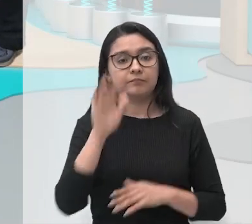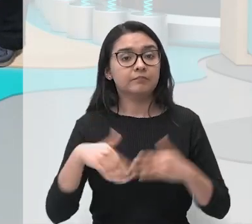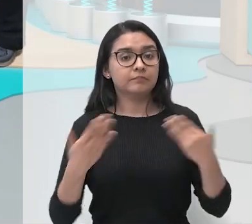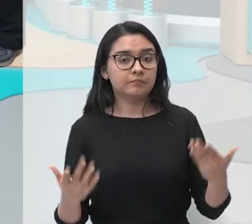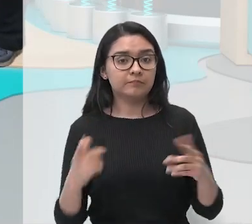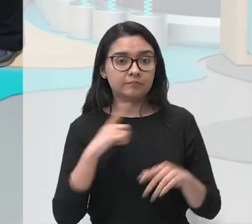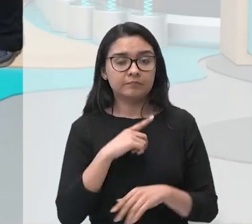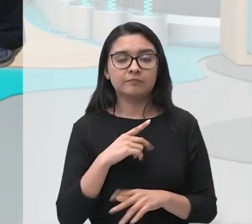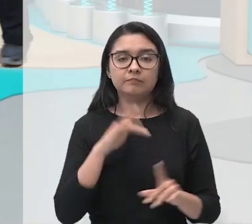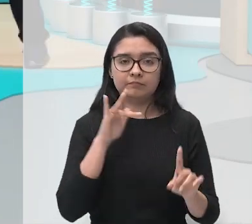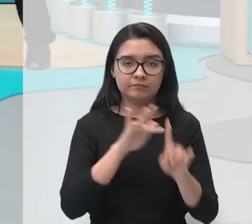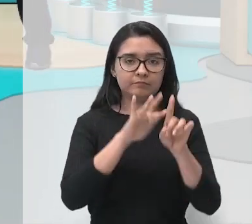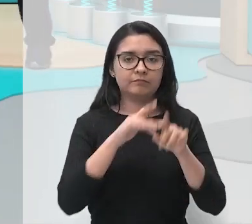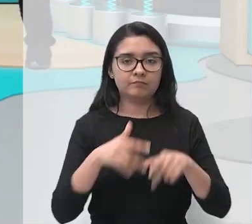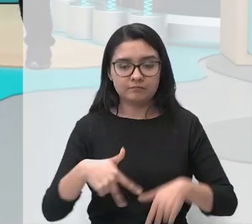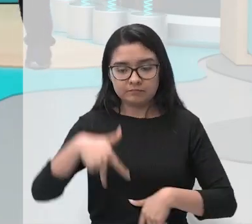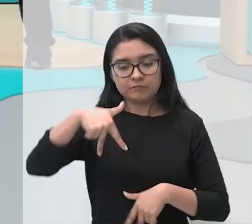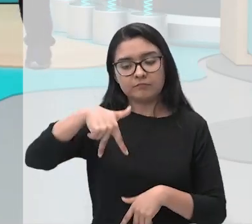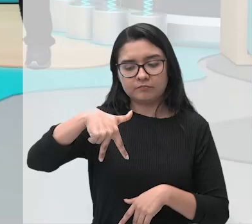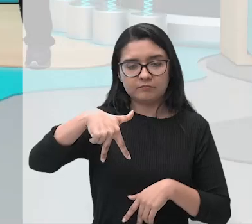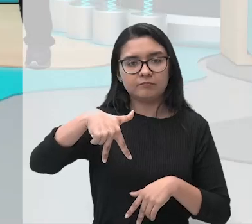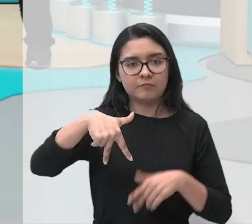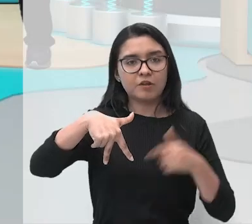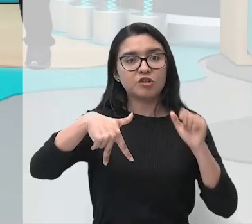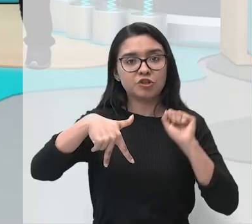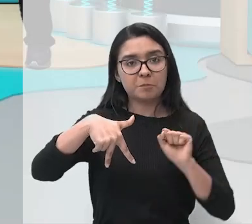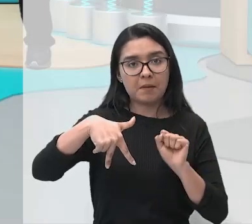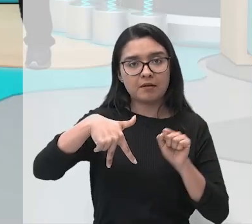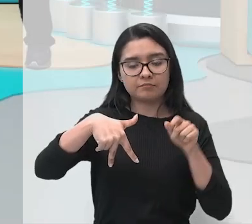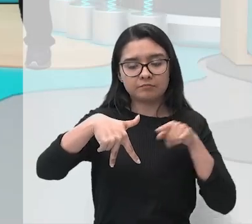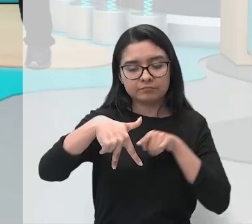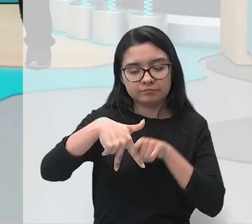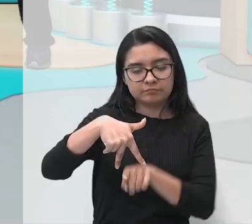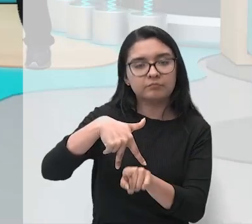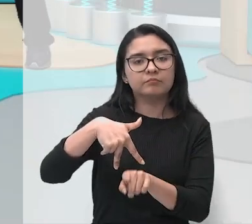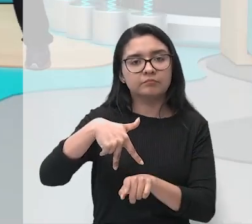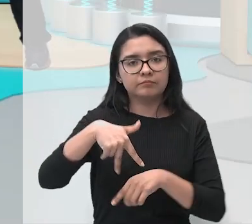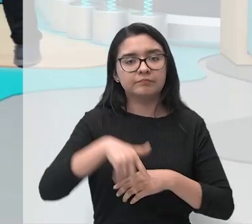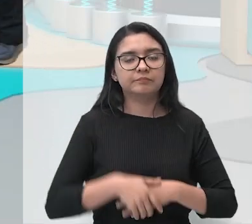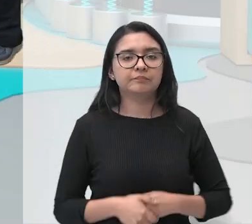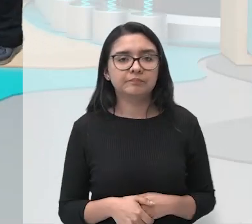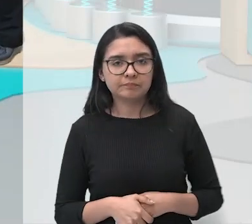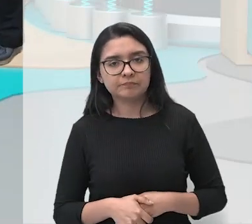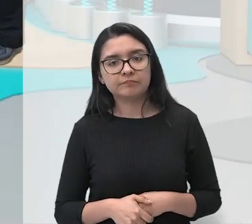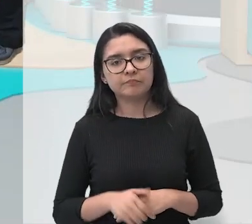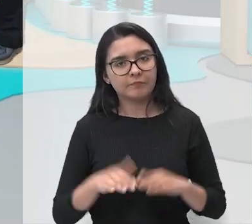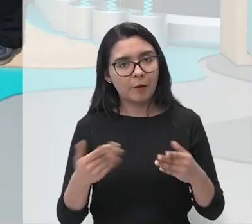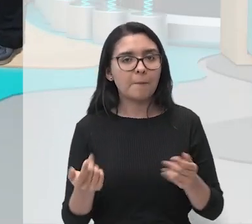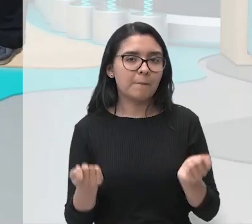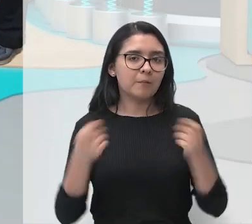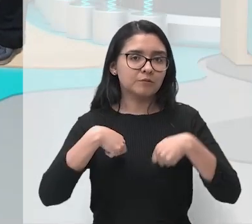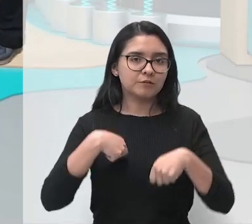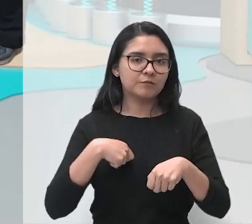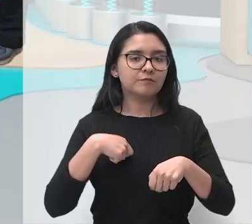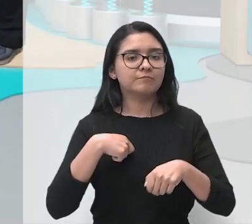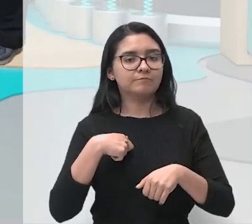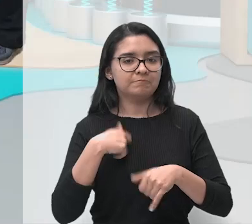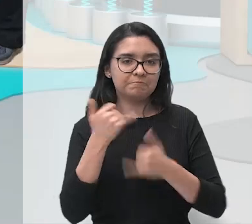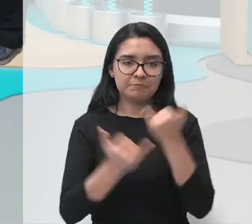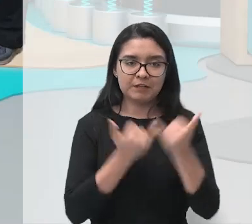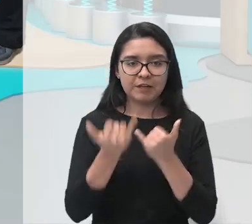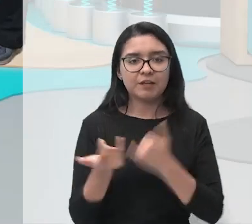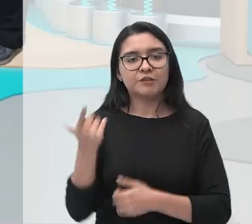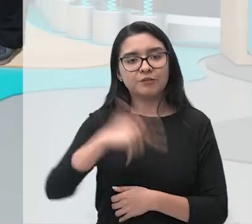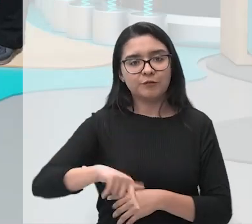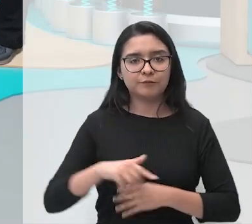vez, colou, afastou as pernas e espera alguém passar por debaixo das suas pernas para que você volte à brincadeira, ou